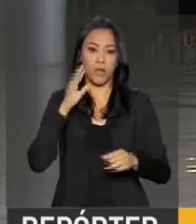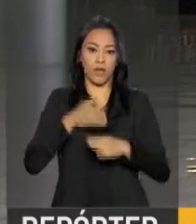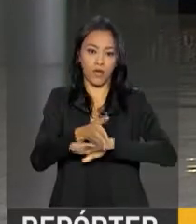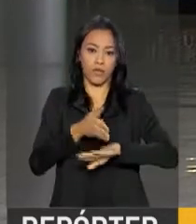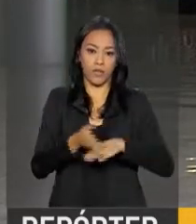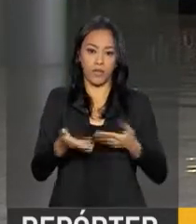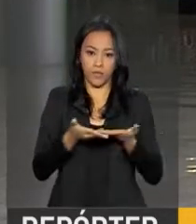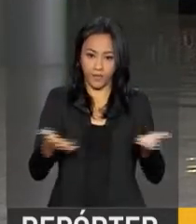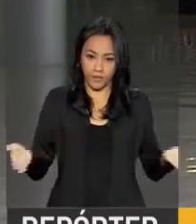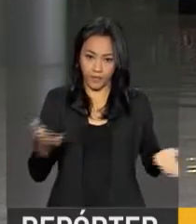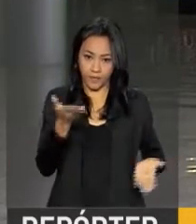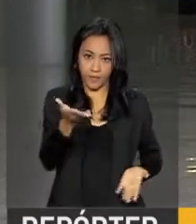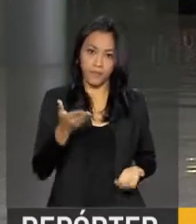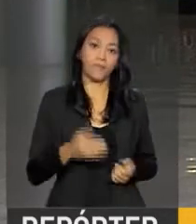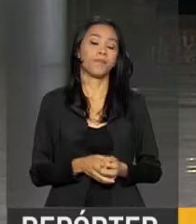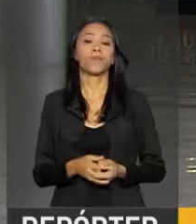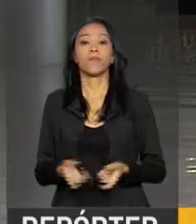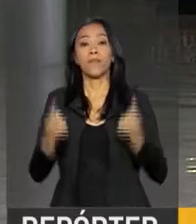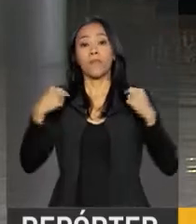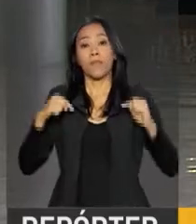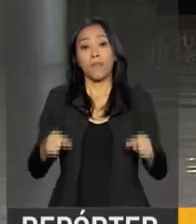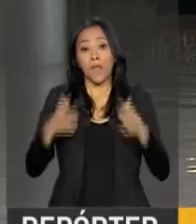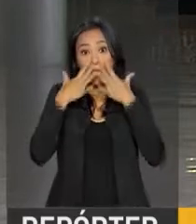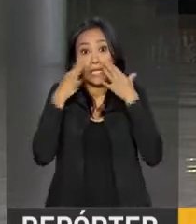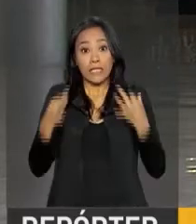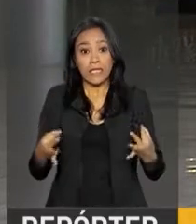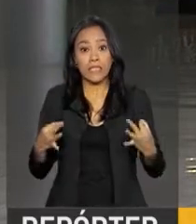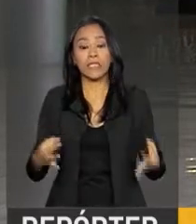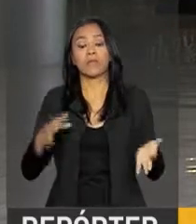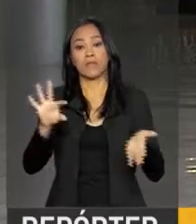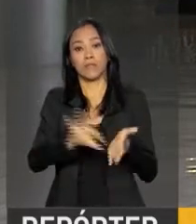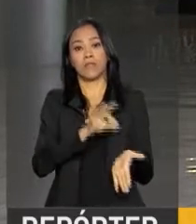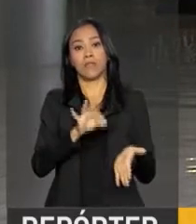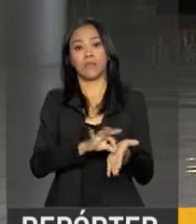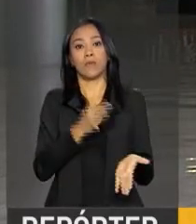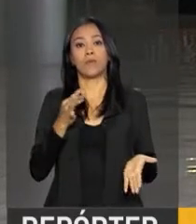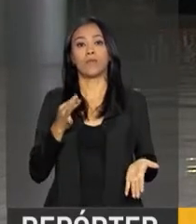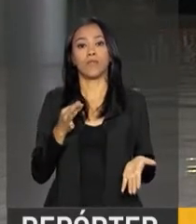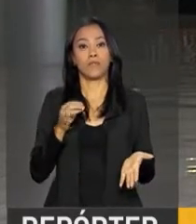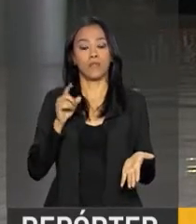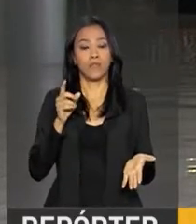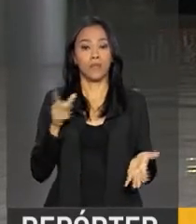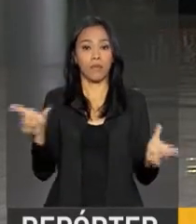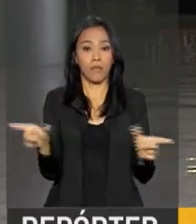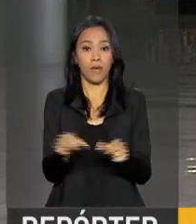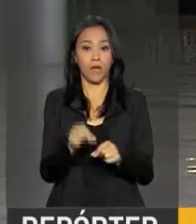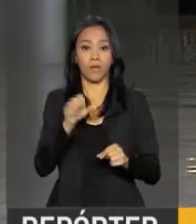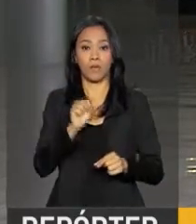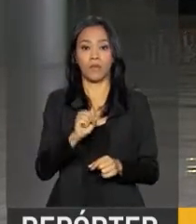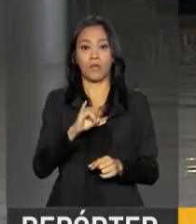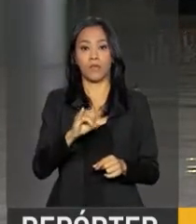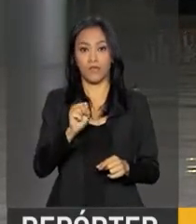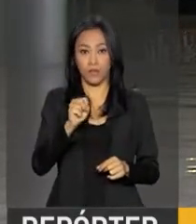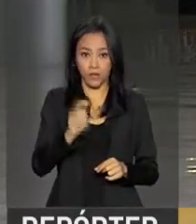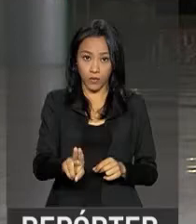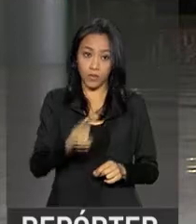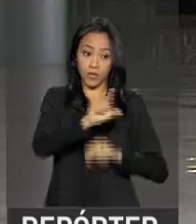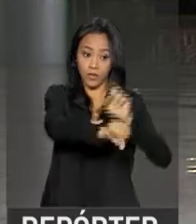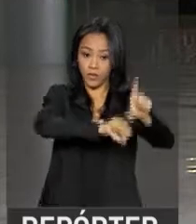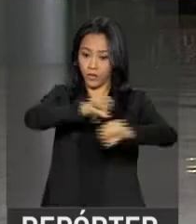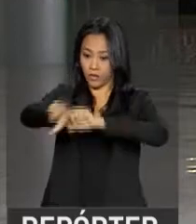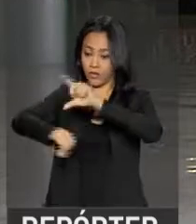na sua tela e atenção as inscrições para o sistema de seleção unificada o sisu que seleciona candidatos